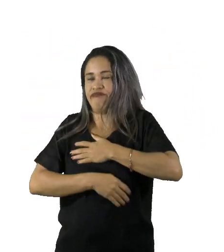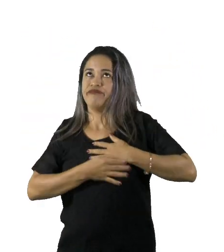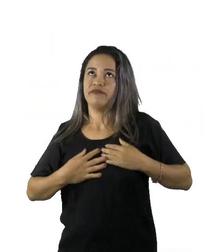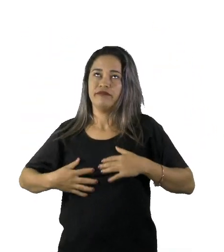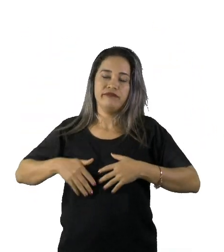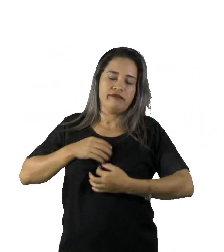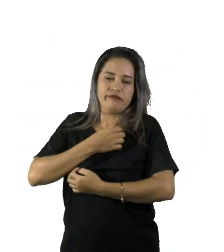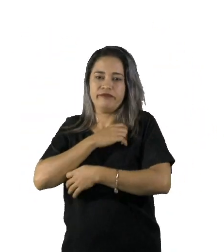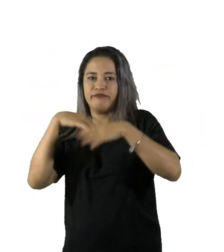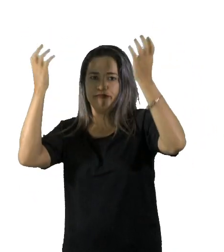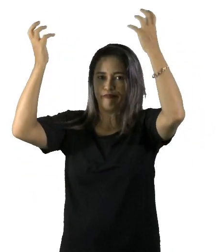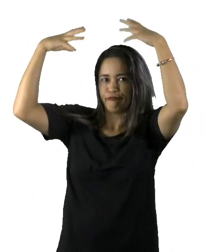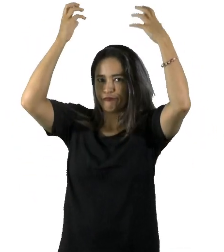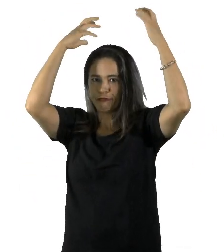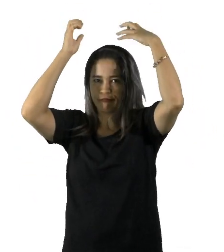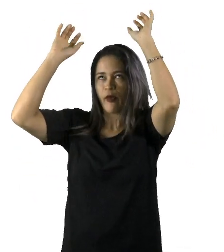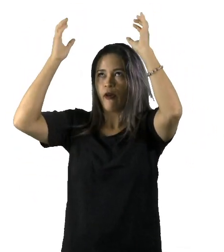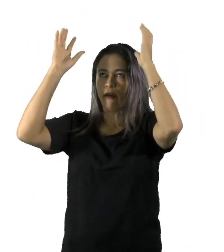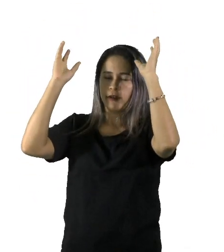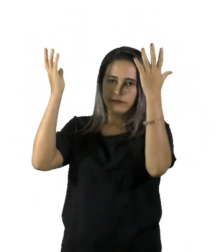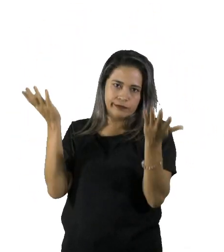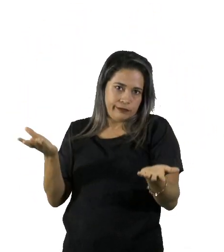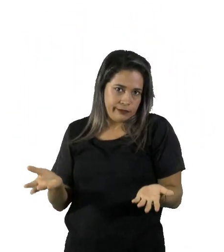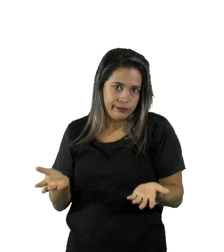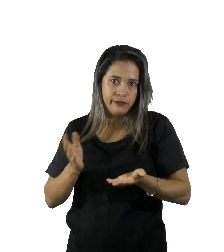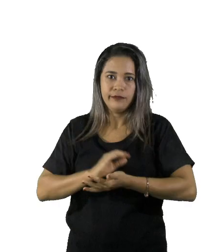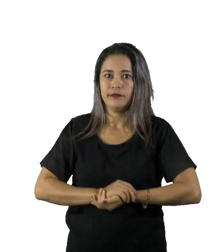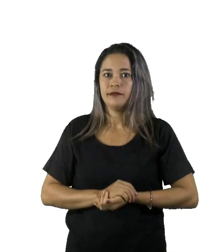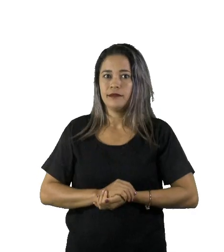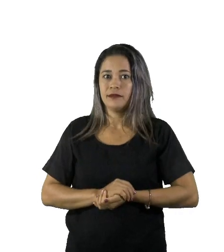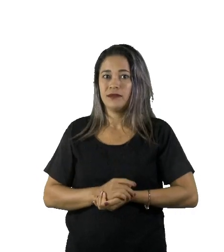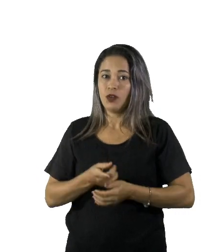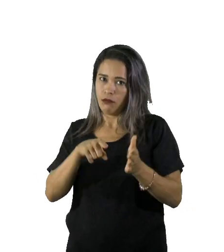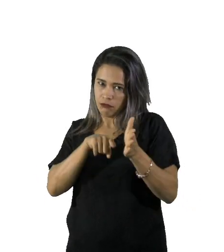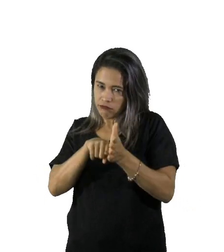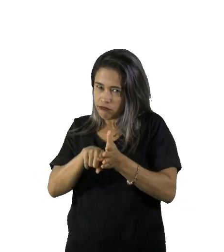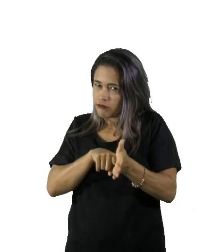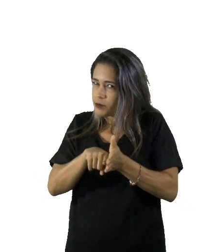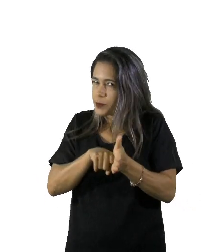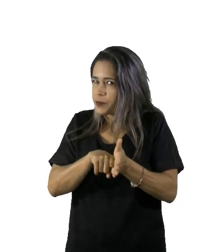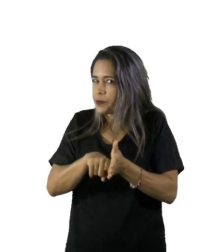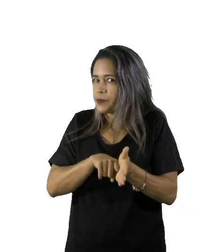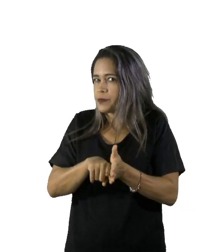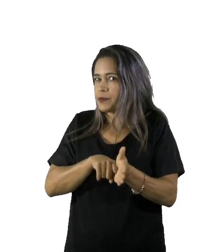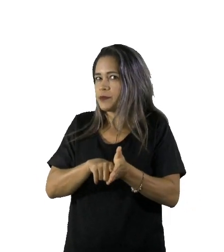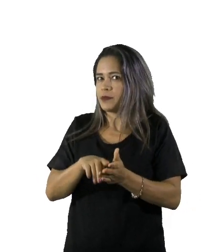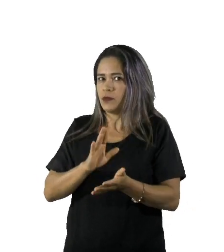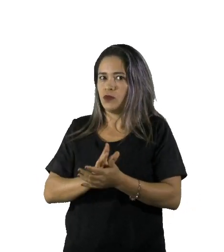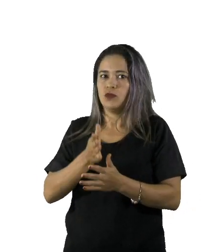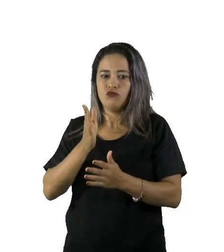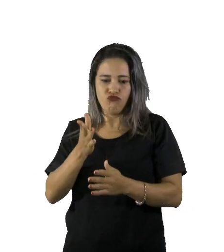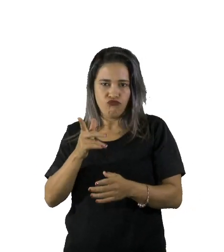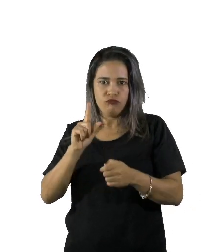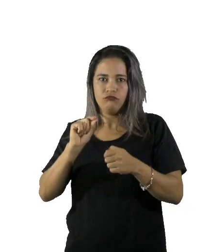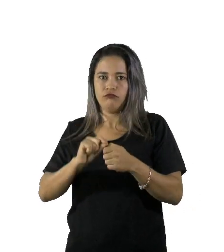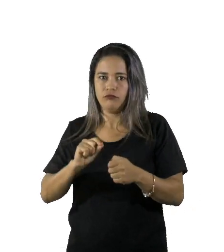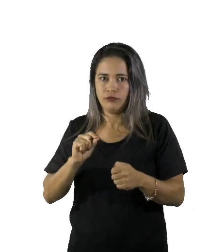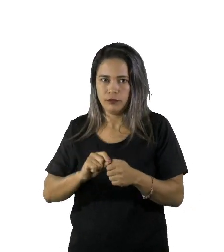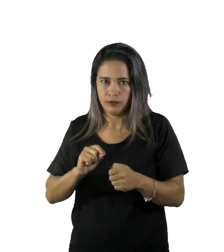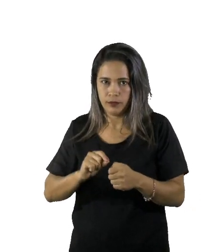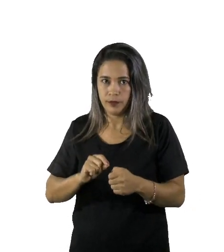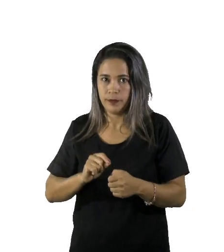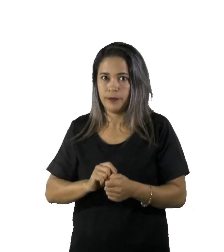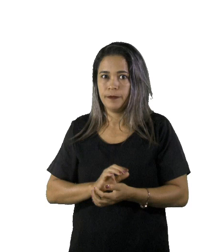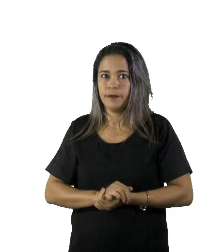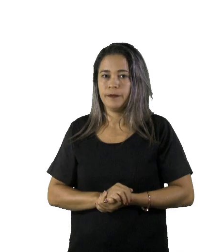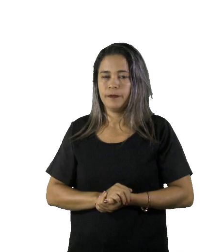você está passando shampoo no cabelo. E em uma pesquisa feita, né,